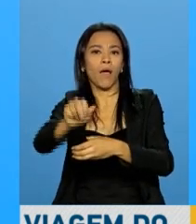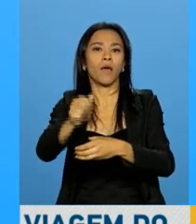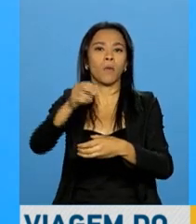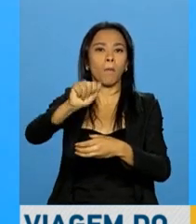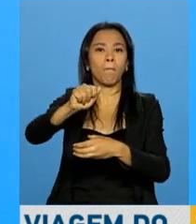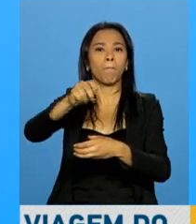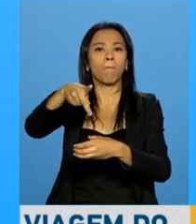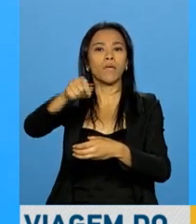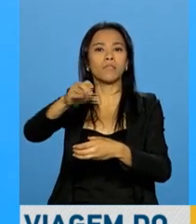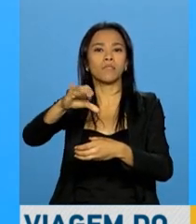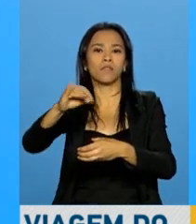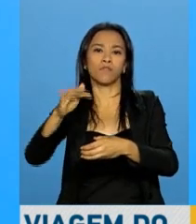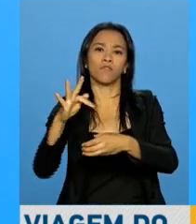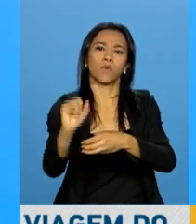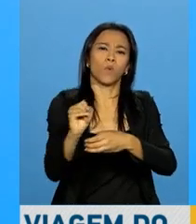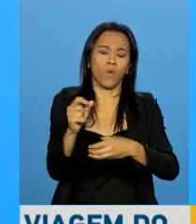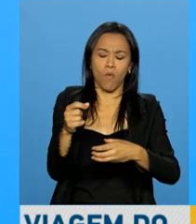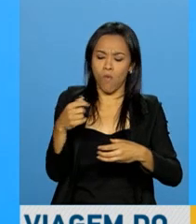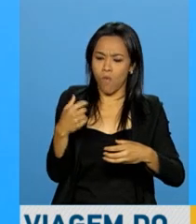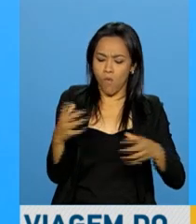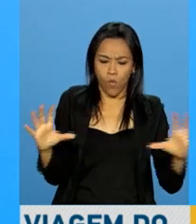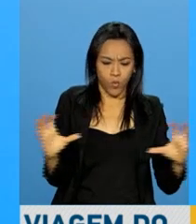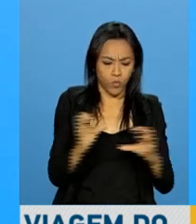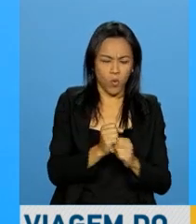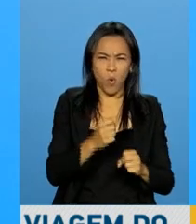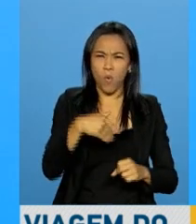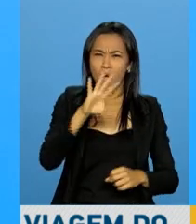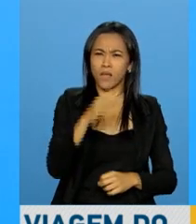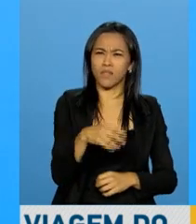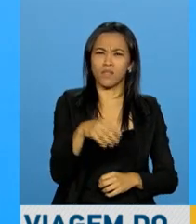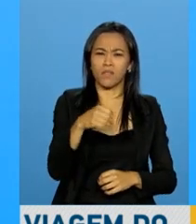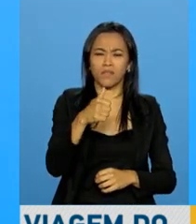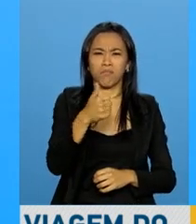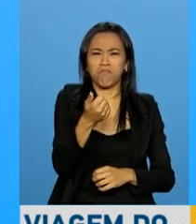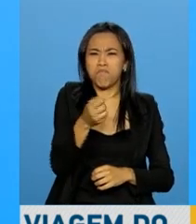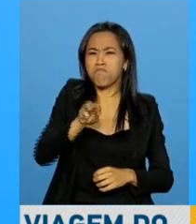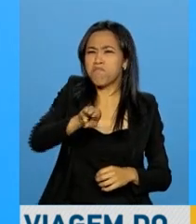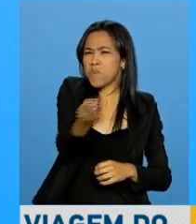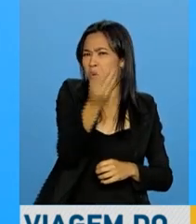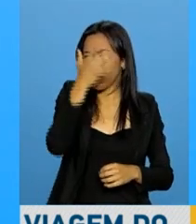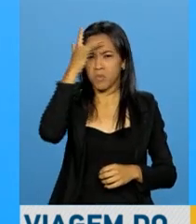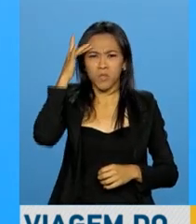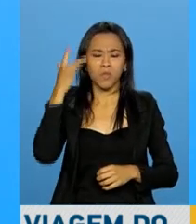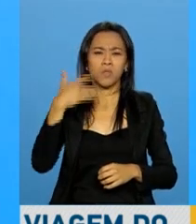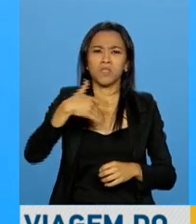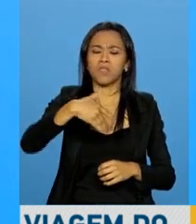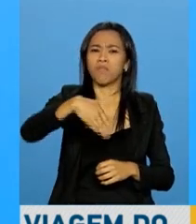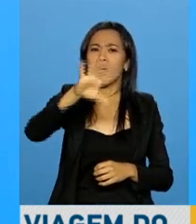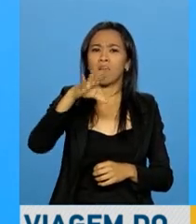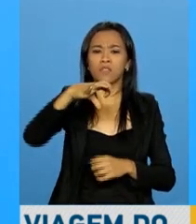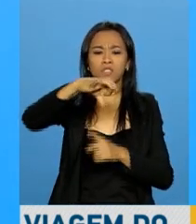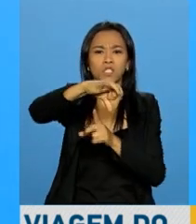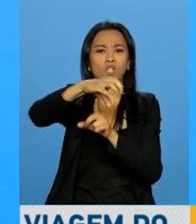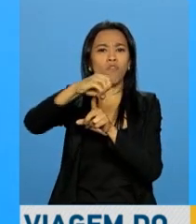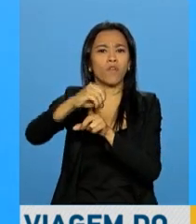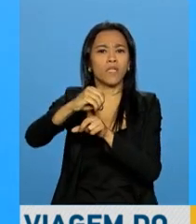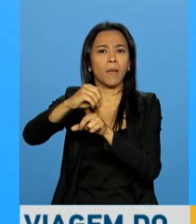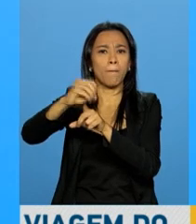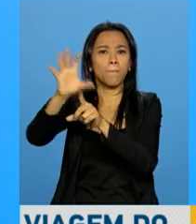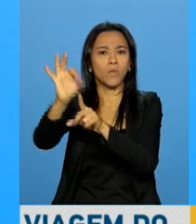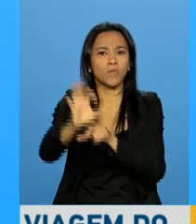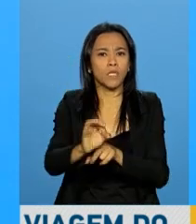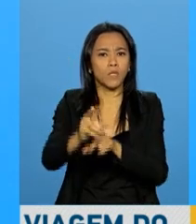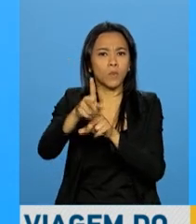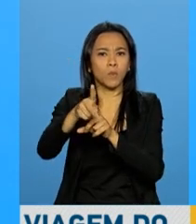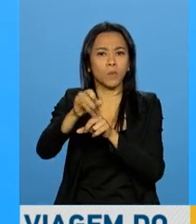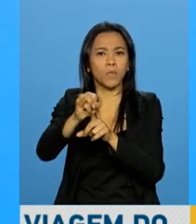quase 470 milhões de pessoas e respondem por mais de 90% do PIB da